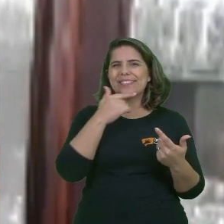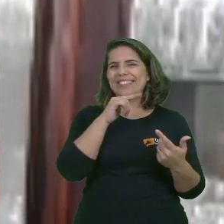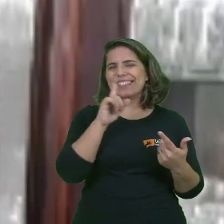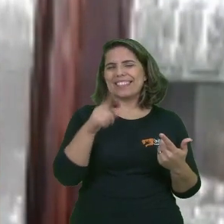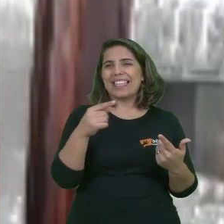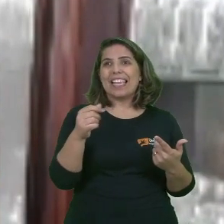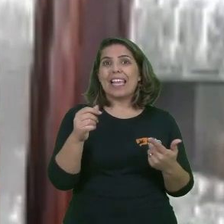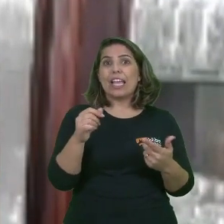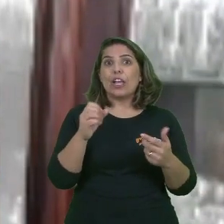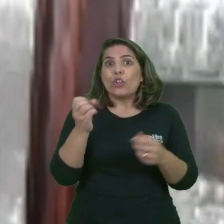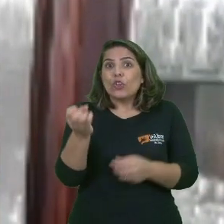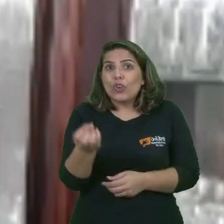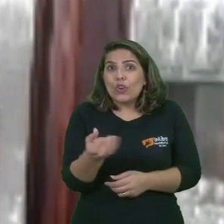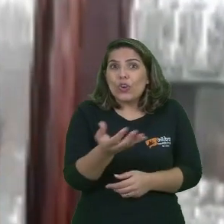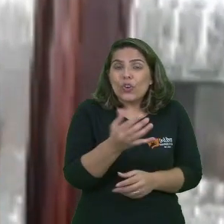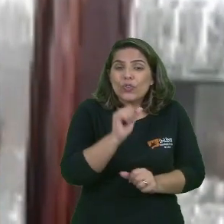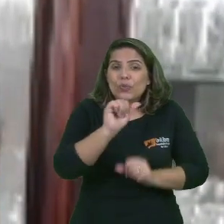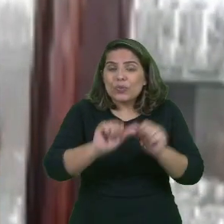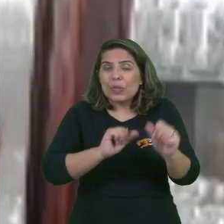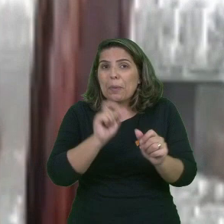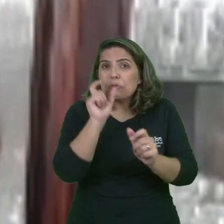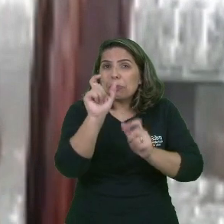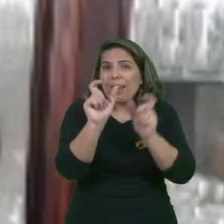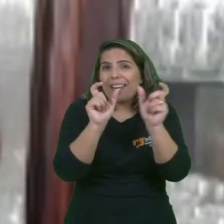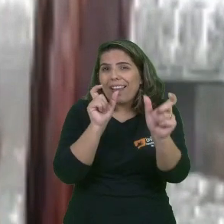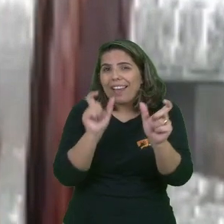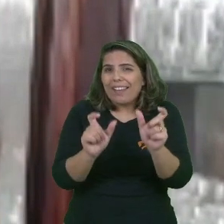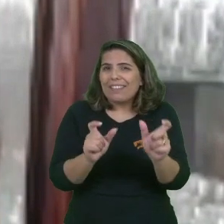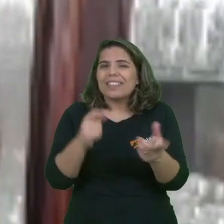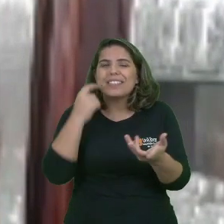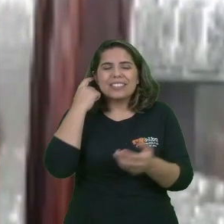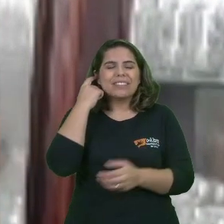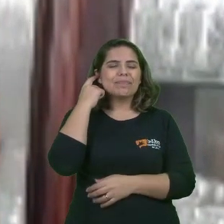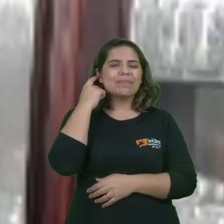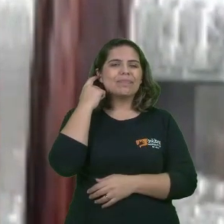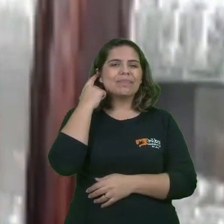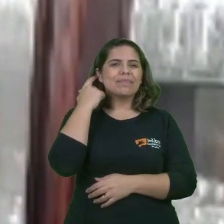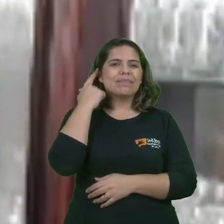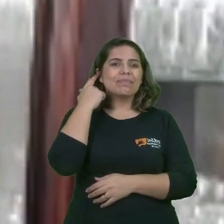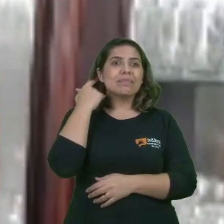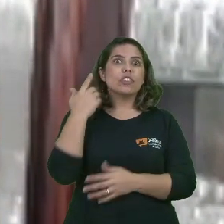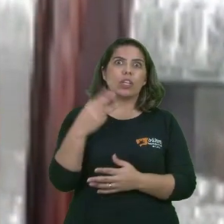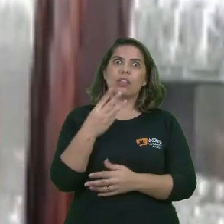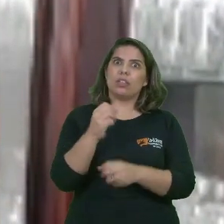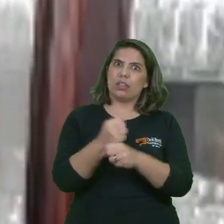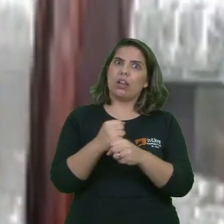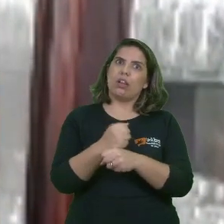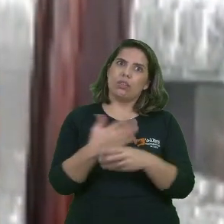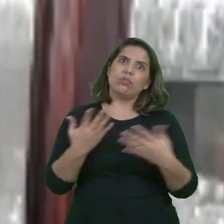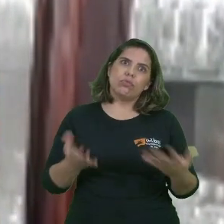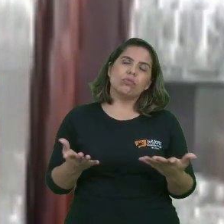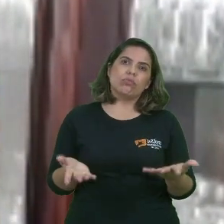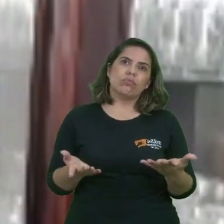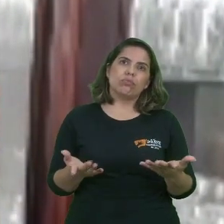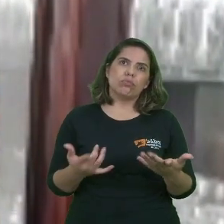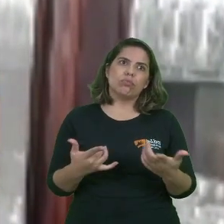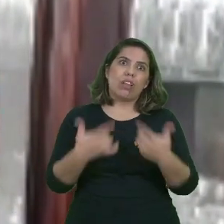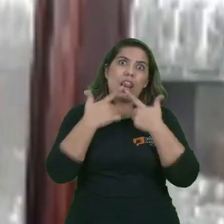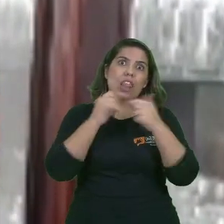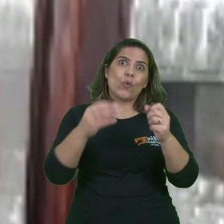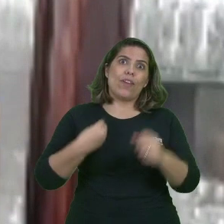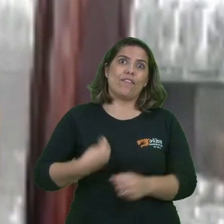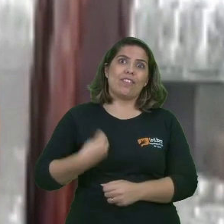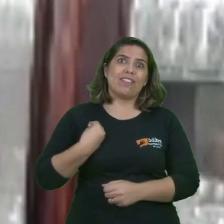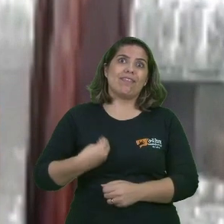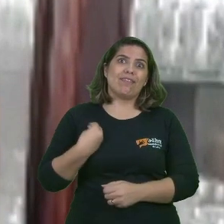atualização dos erros há 30 anos Nossa a nível coisa tão